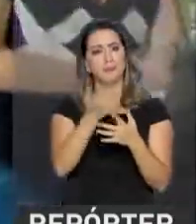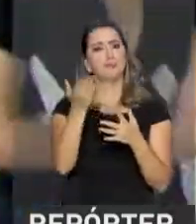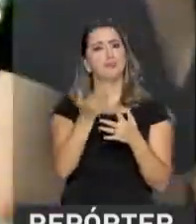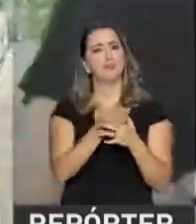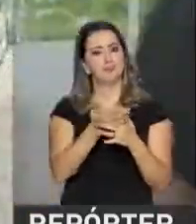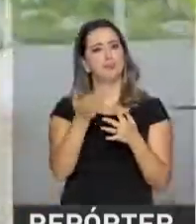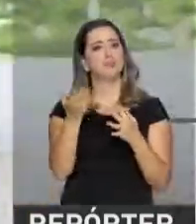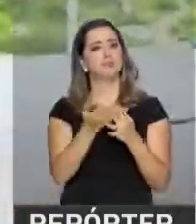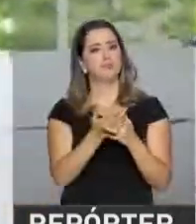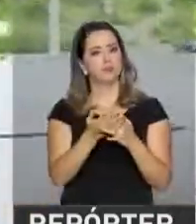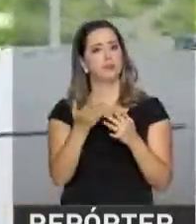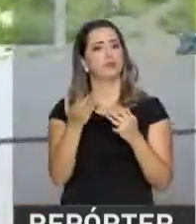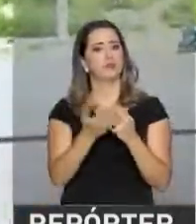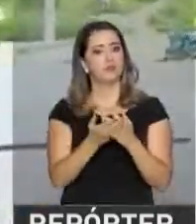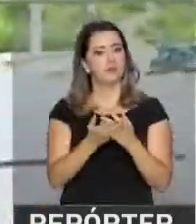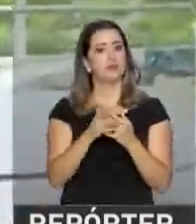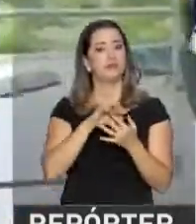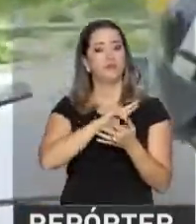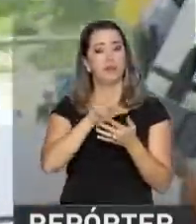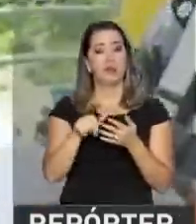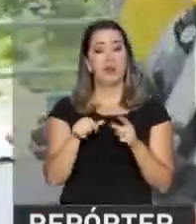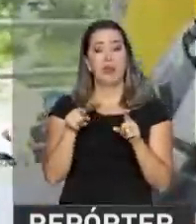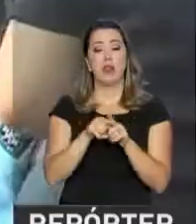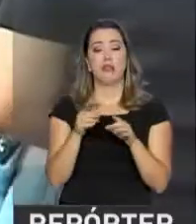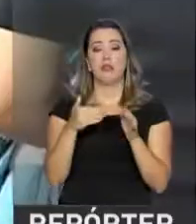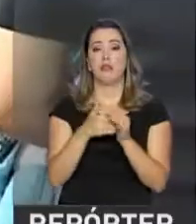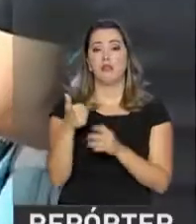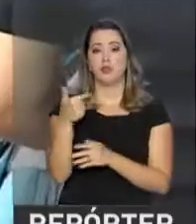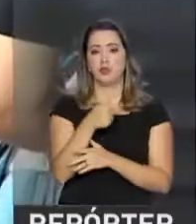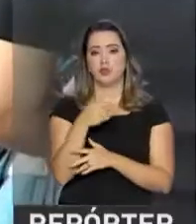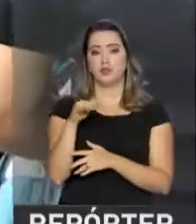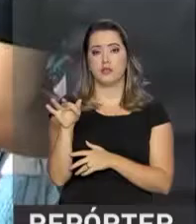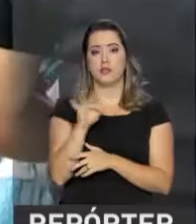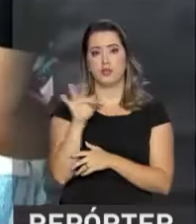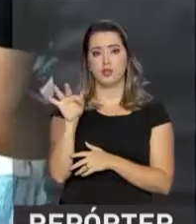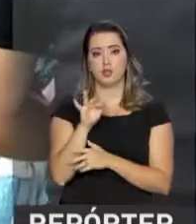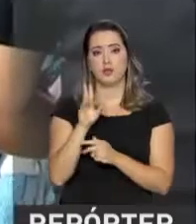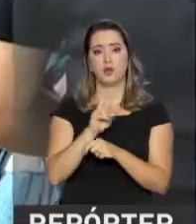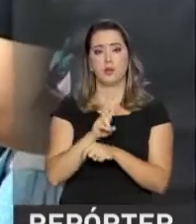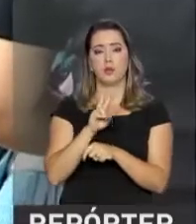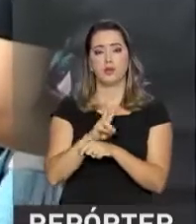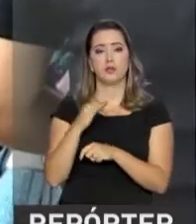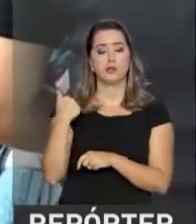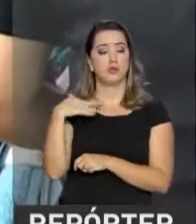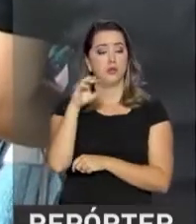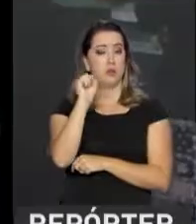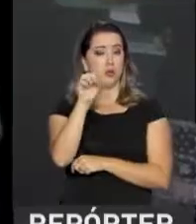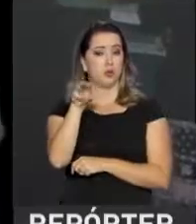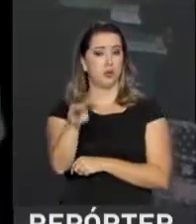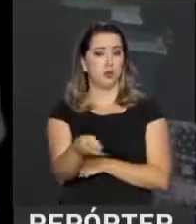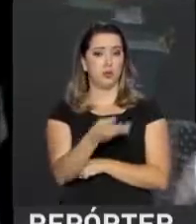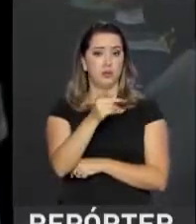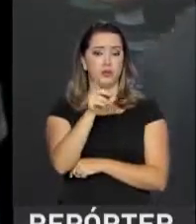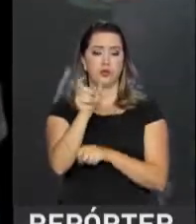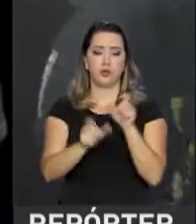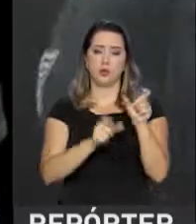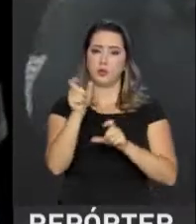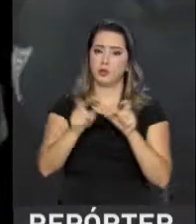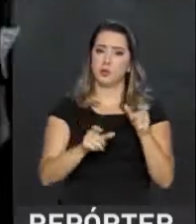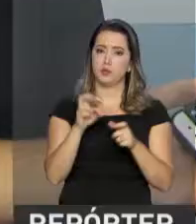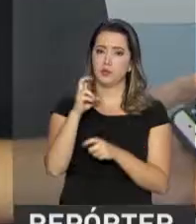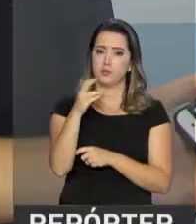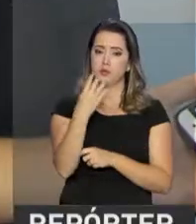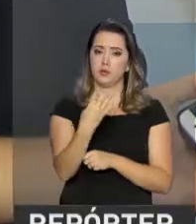a campanha vai até o dia 17 de fevereiro e pretende imunizar mais de 8 milhões de pessoas em 54